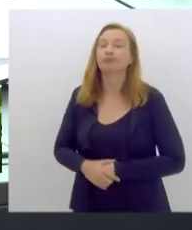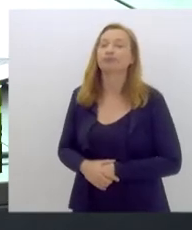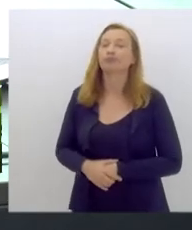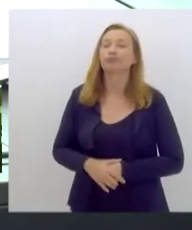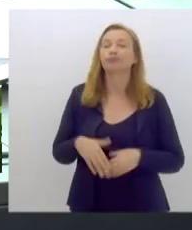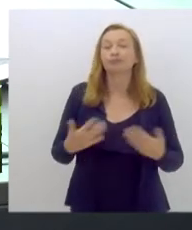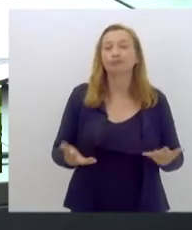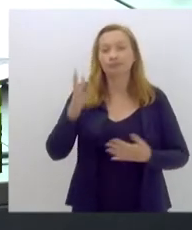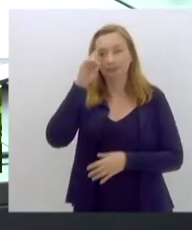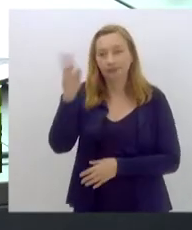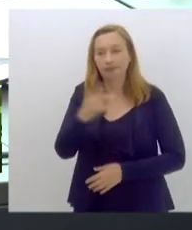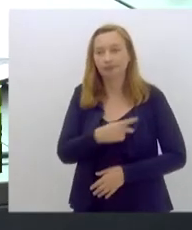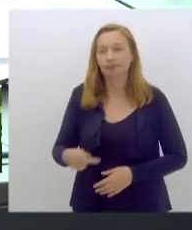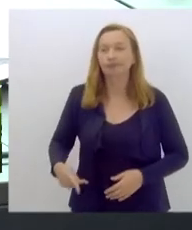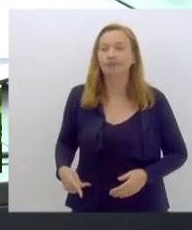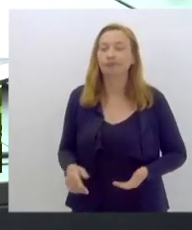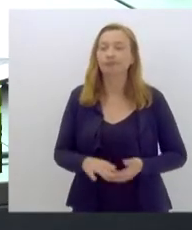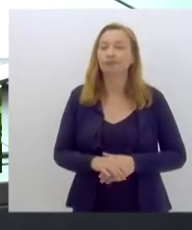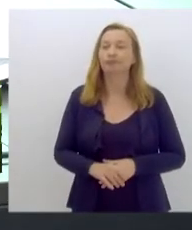senhor presidente,